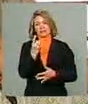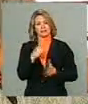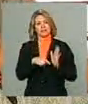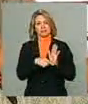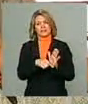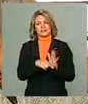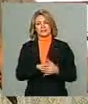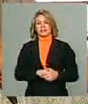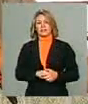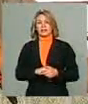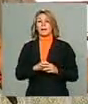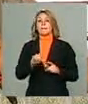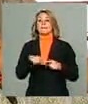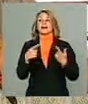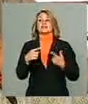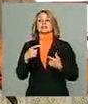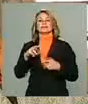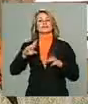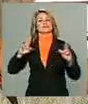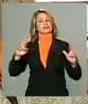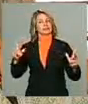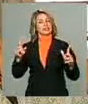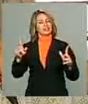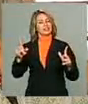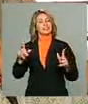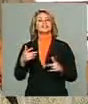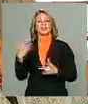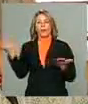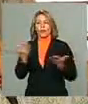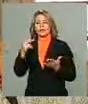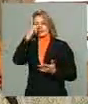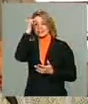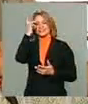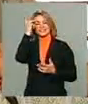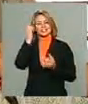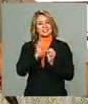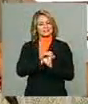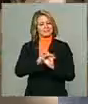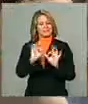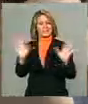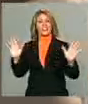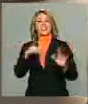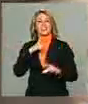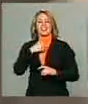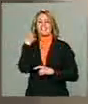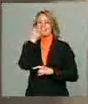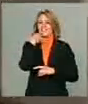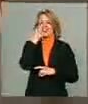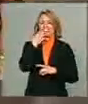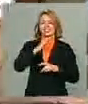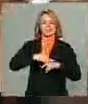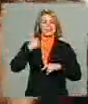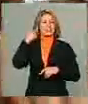um mas nos enganamos redondamente são pessoas hoje que se soltaram tem vozes